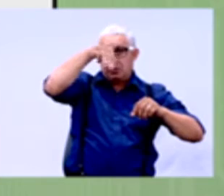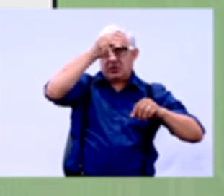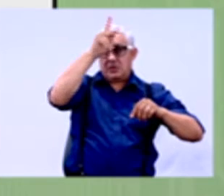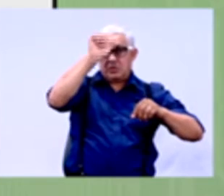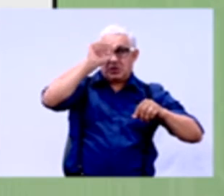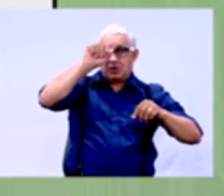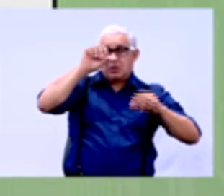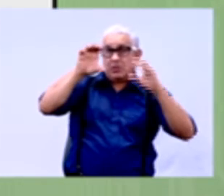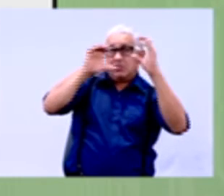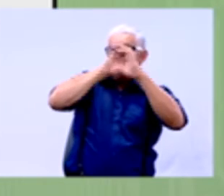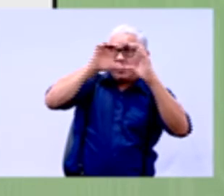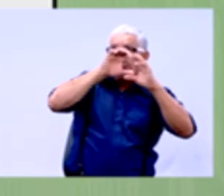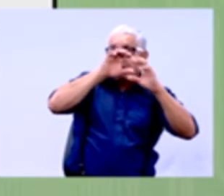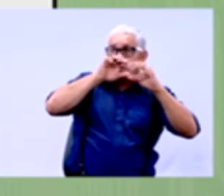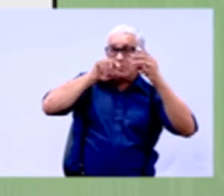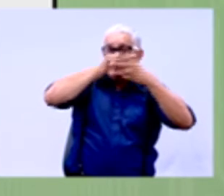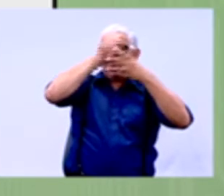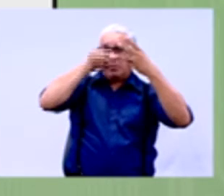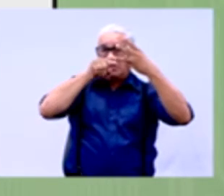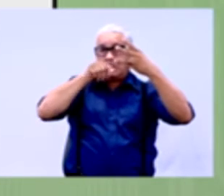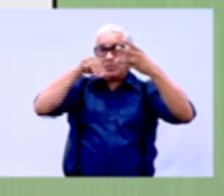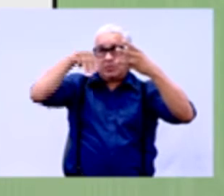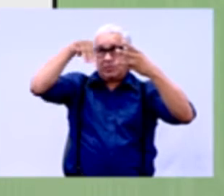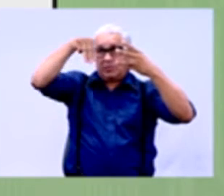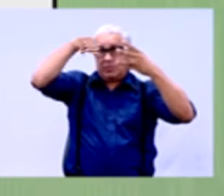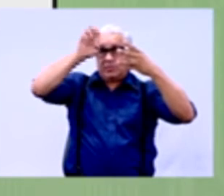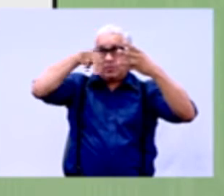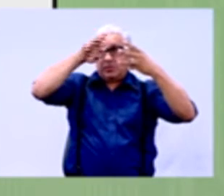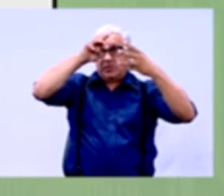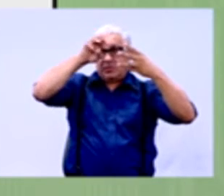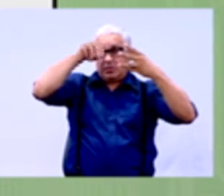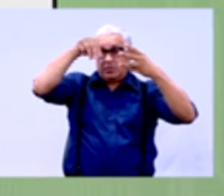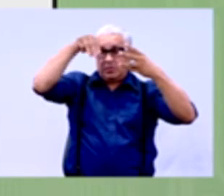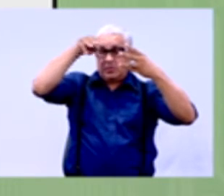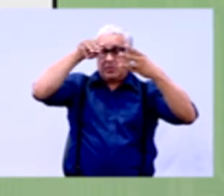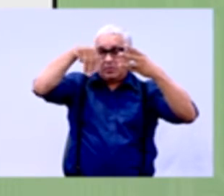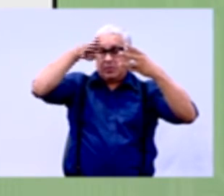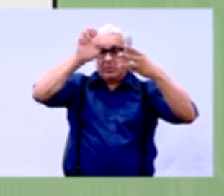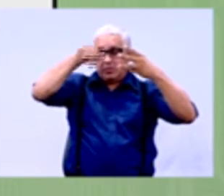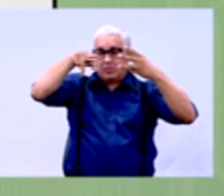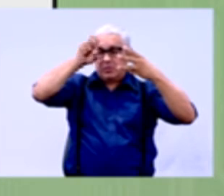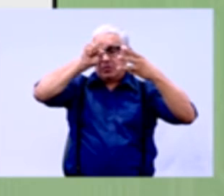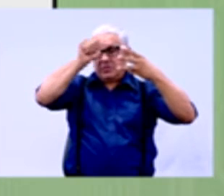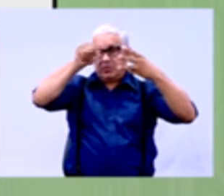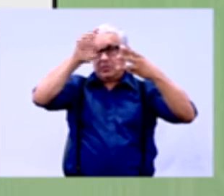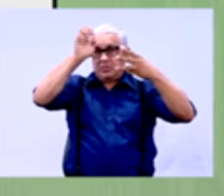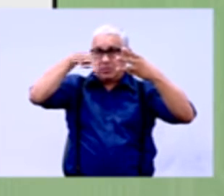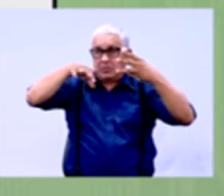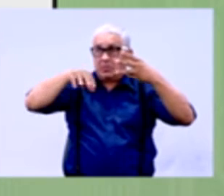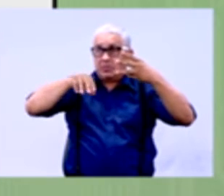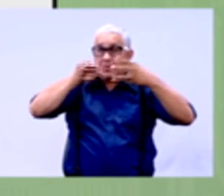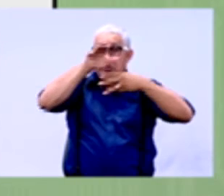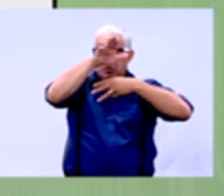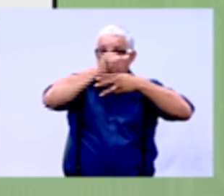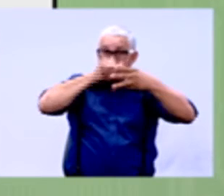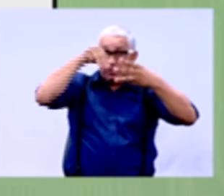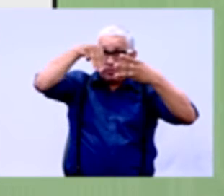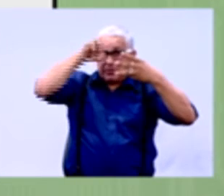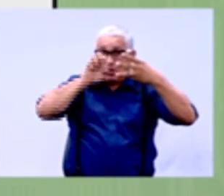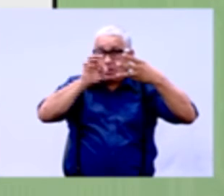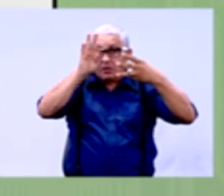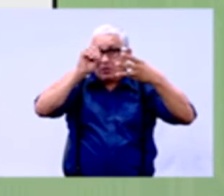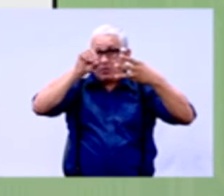E quais são as três partes da mensagem? Objeto chamador, método e seus